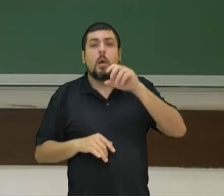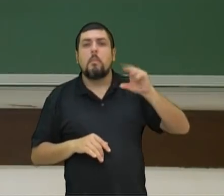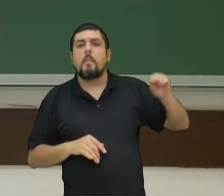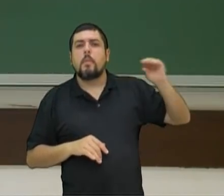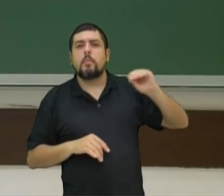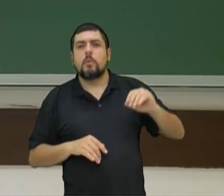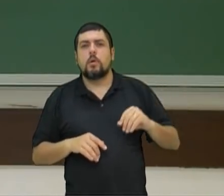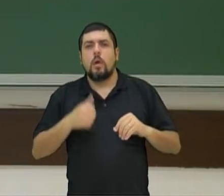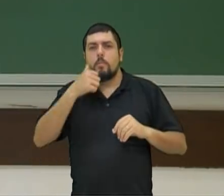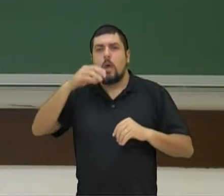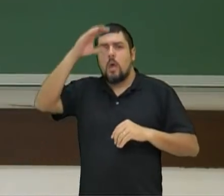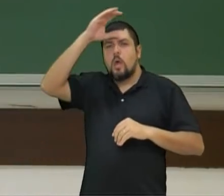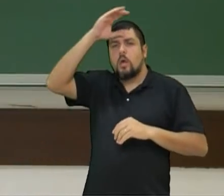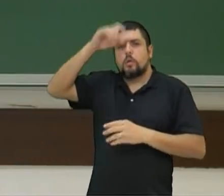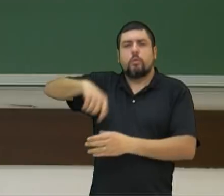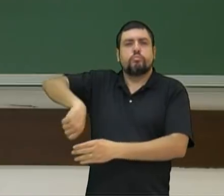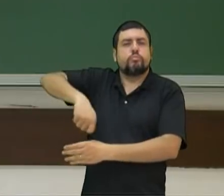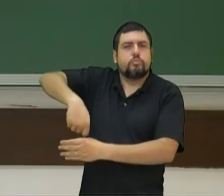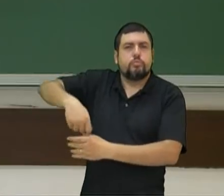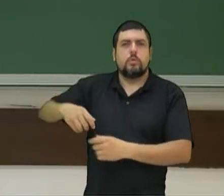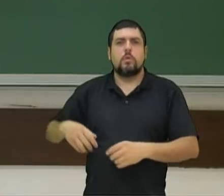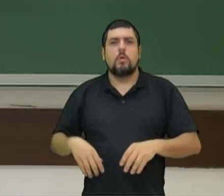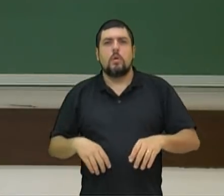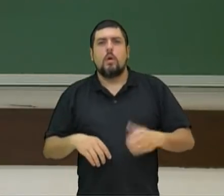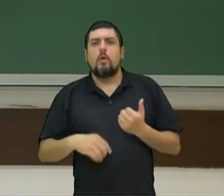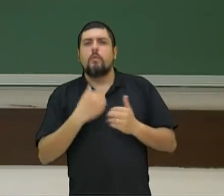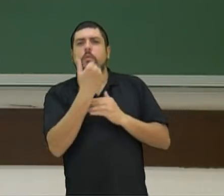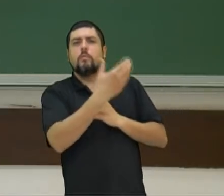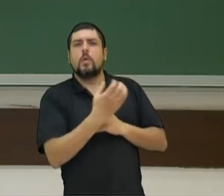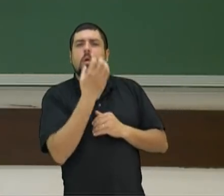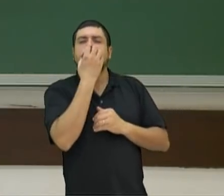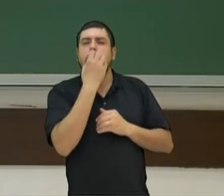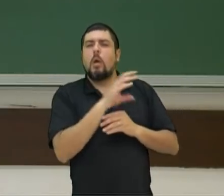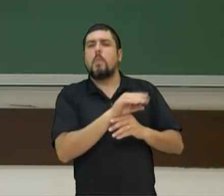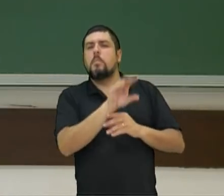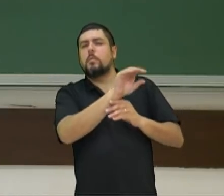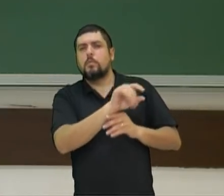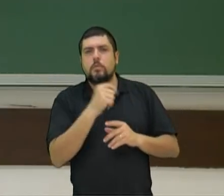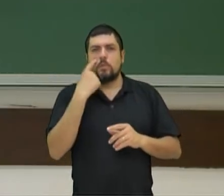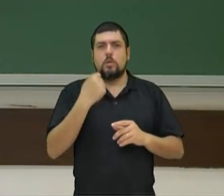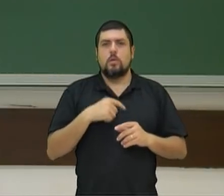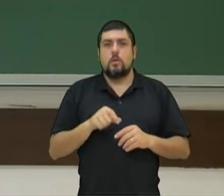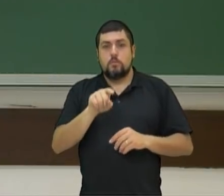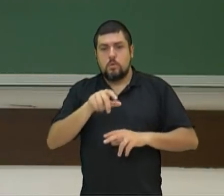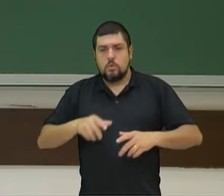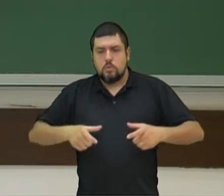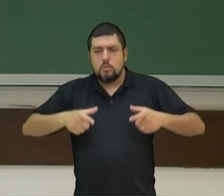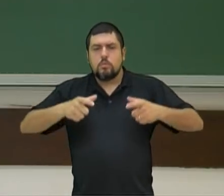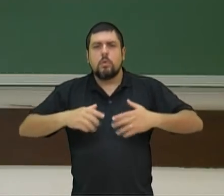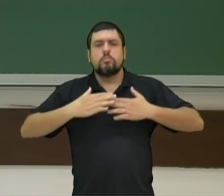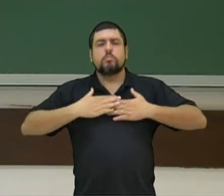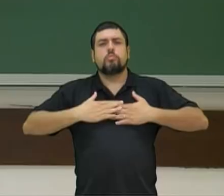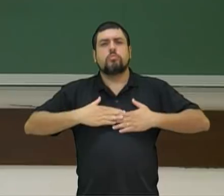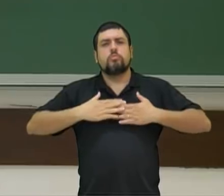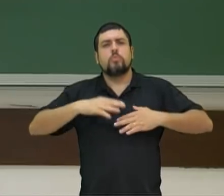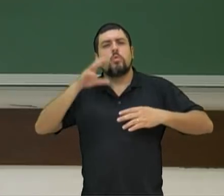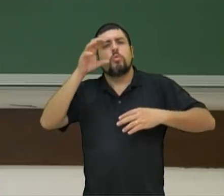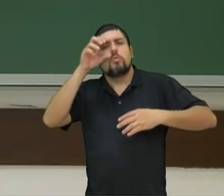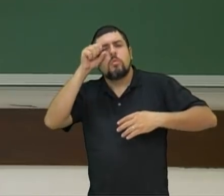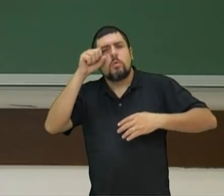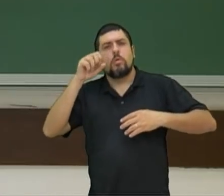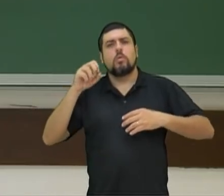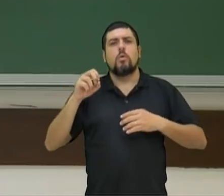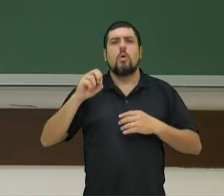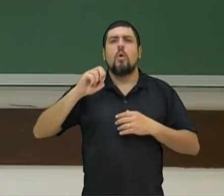as panelas, o cachorro latindo. Então, tente procurar um lugar mais tranquilo, no seu quarto, na